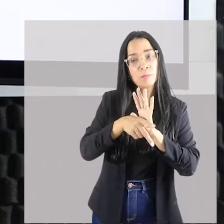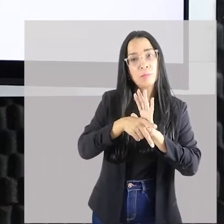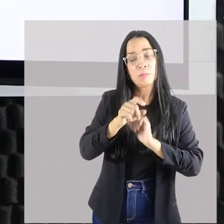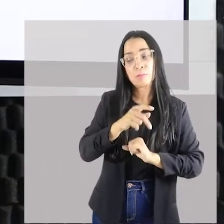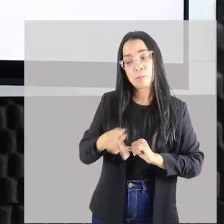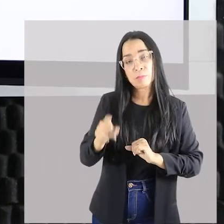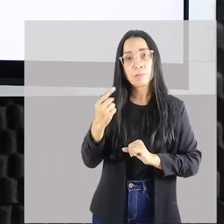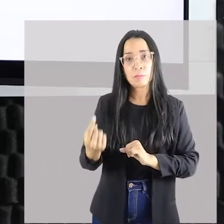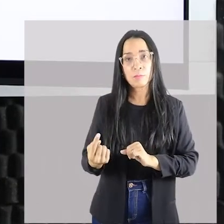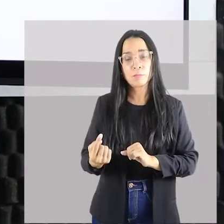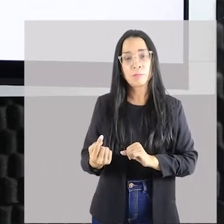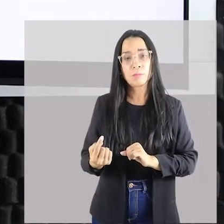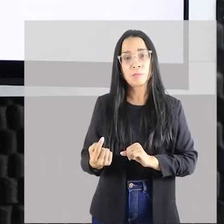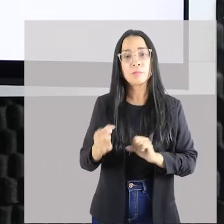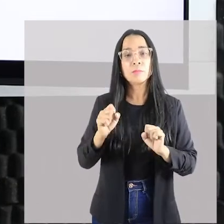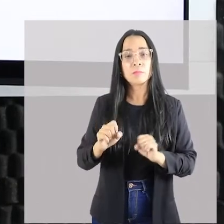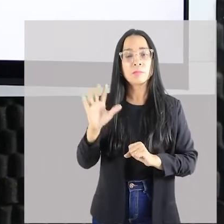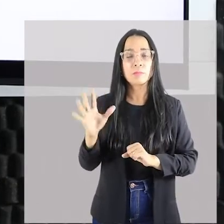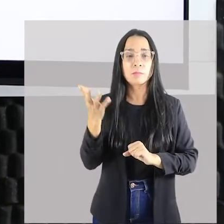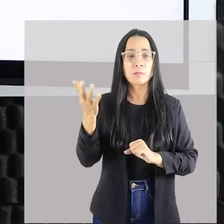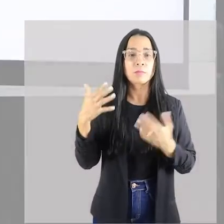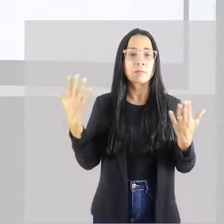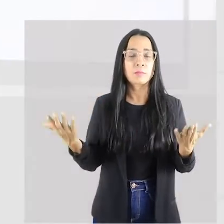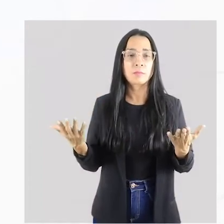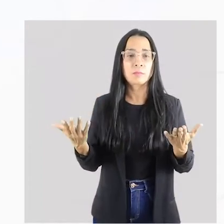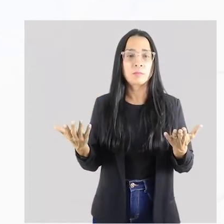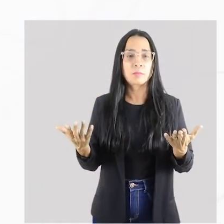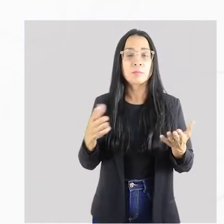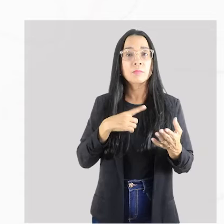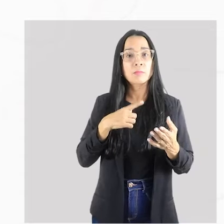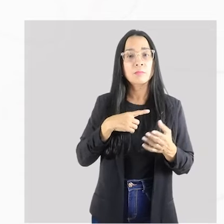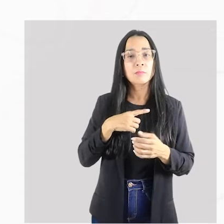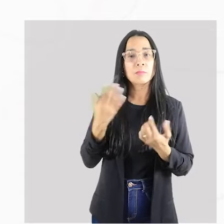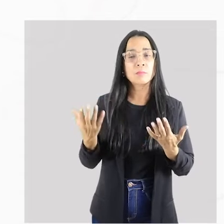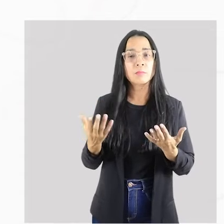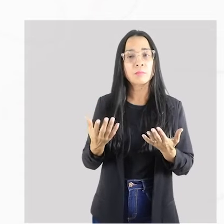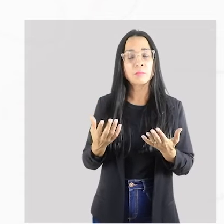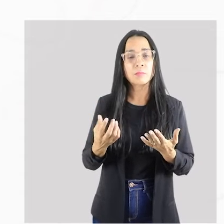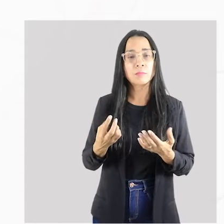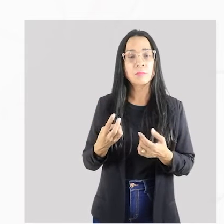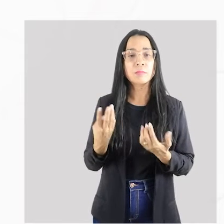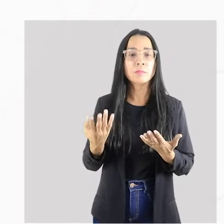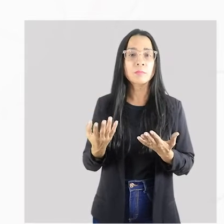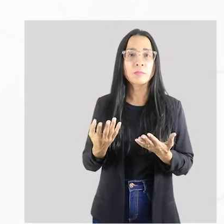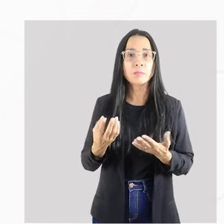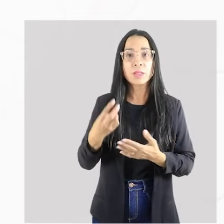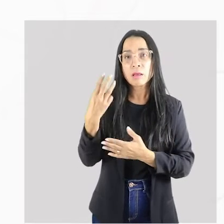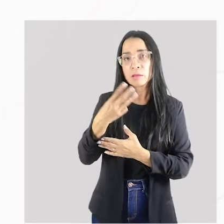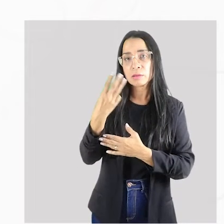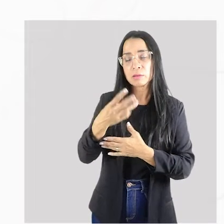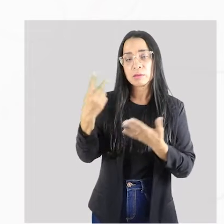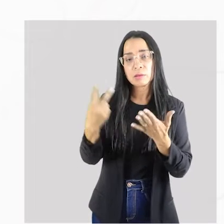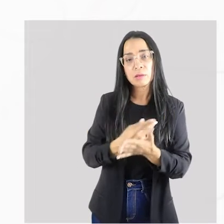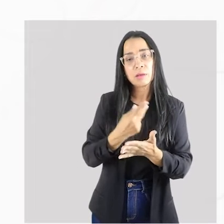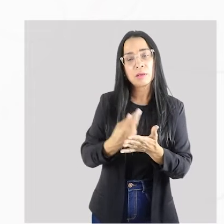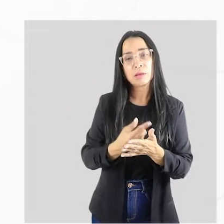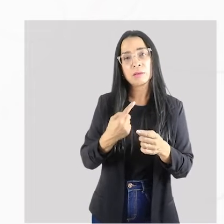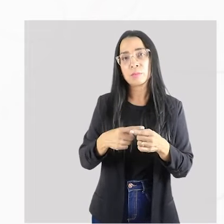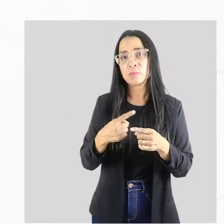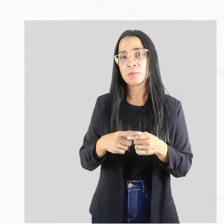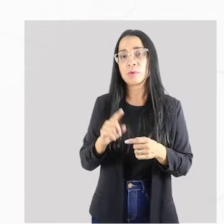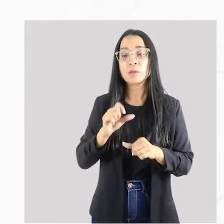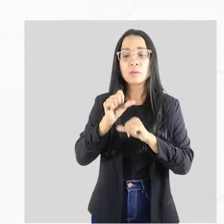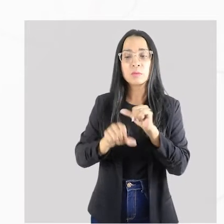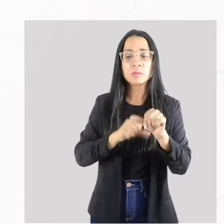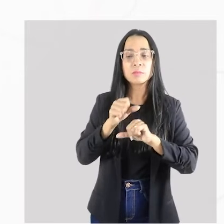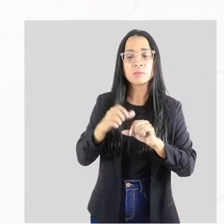pode acontecer, tá certo? Sendo assim, né, a gente tem aí só aquela terceira como um erro, porque nem toda mutação ela